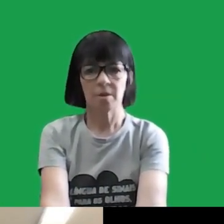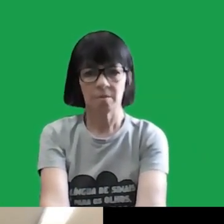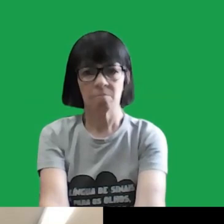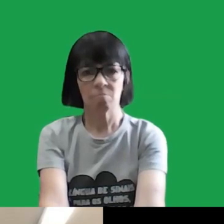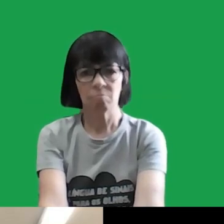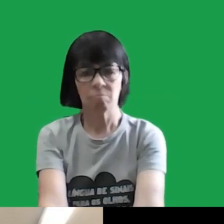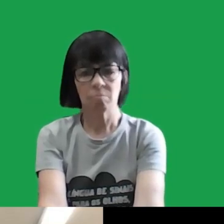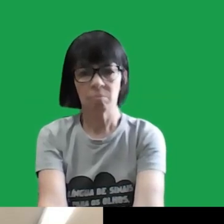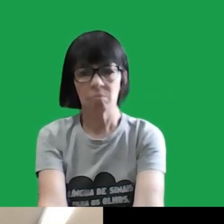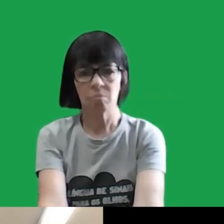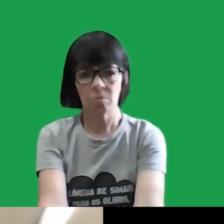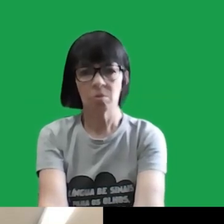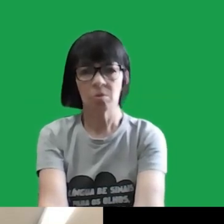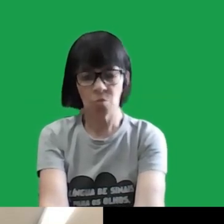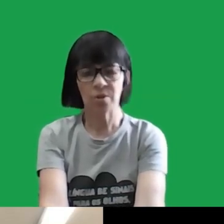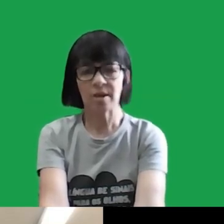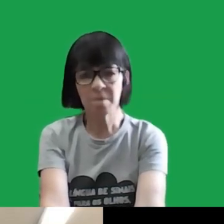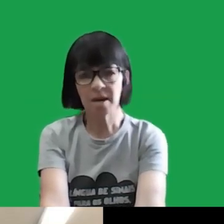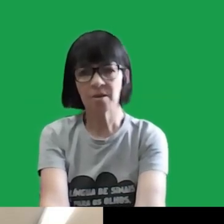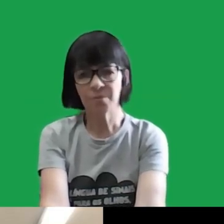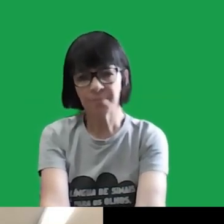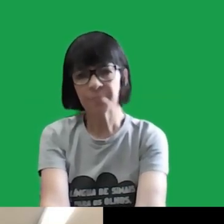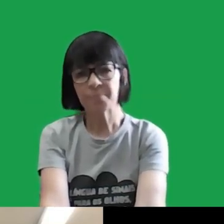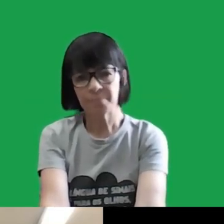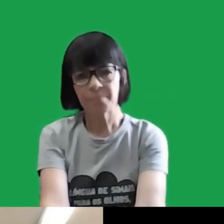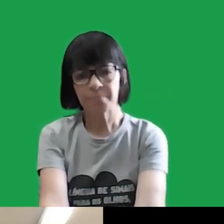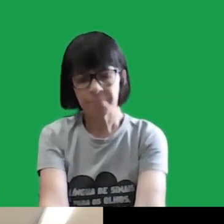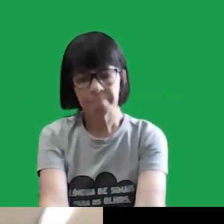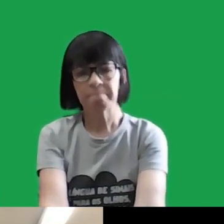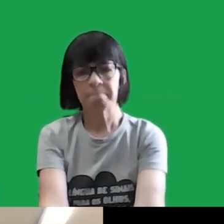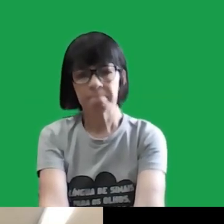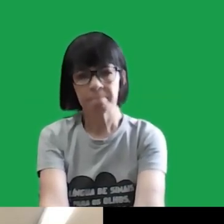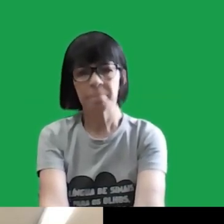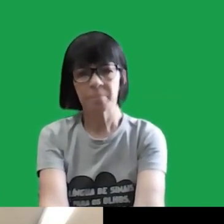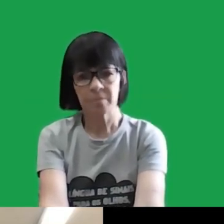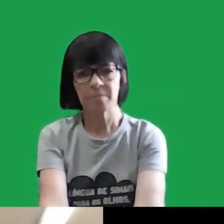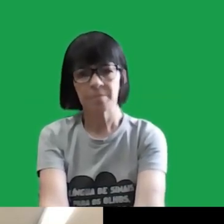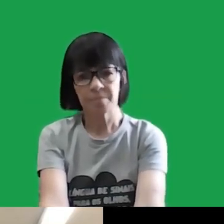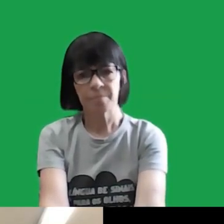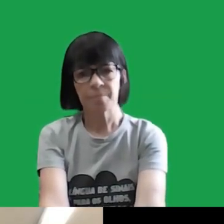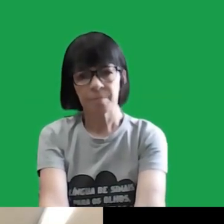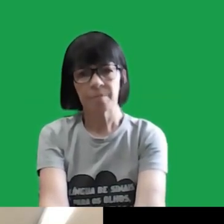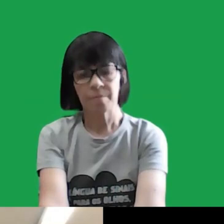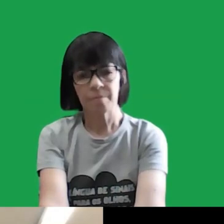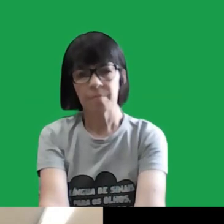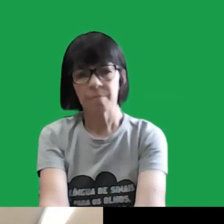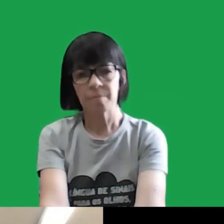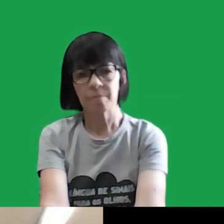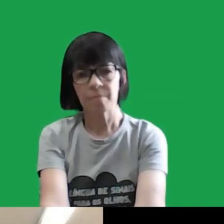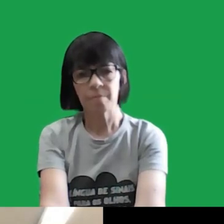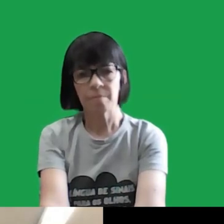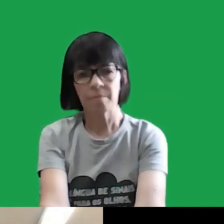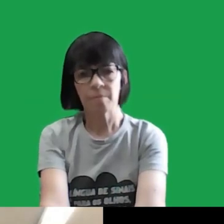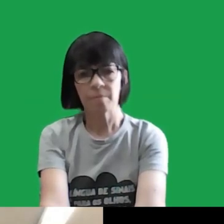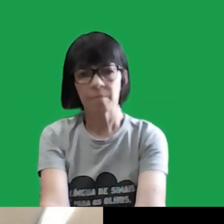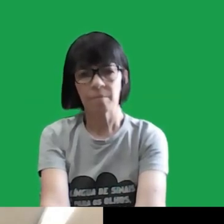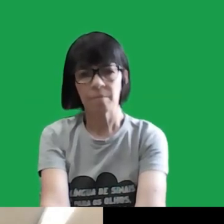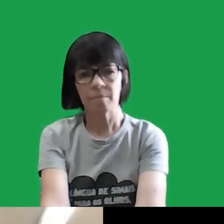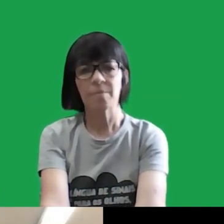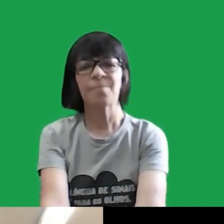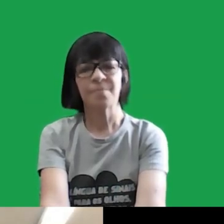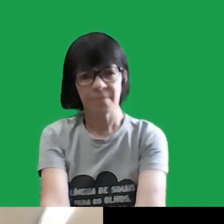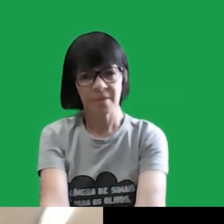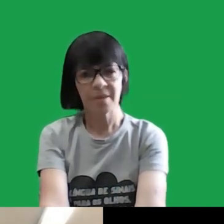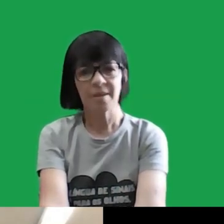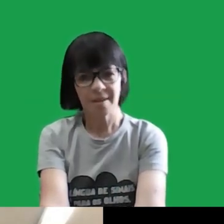fluência vem com o trabalho mesmo. Com o trabalho. Com a comunicação com os surdos. Então, eu não nasci intérprete. Acho que